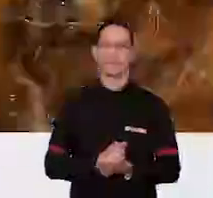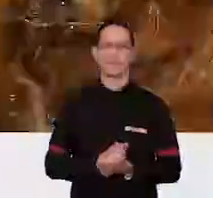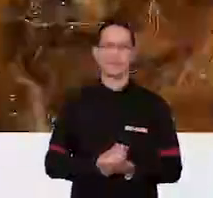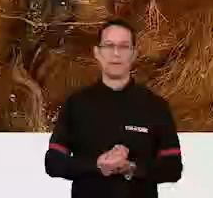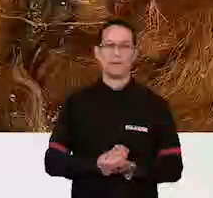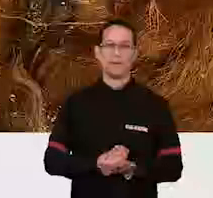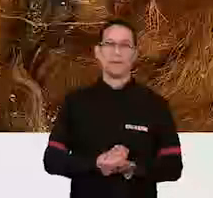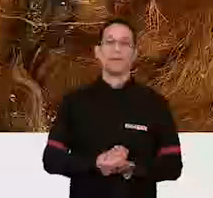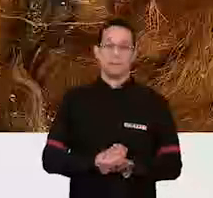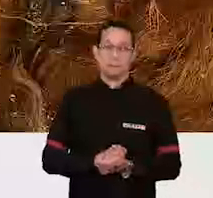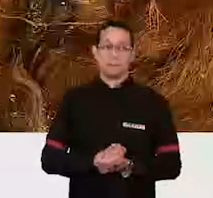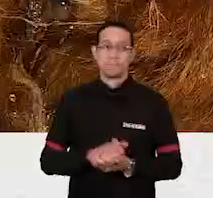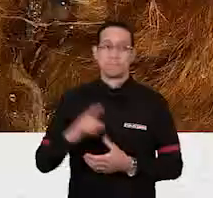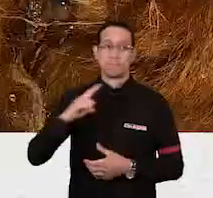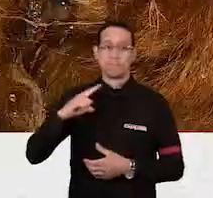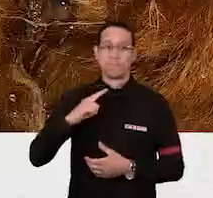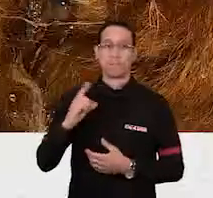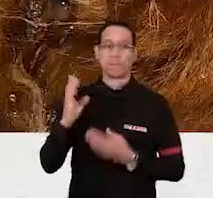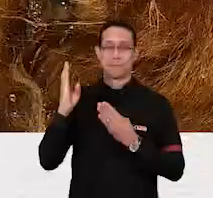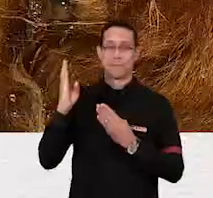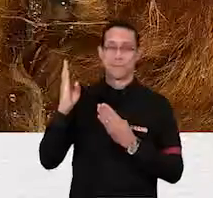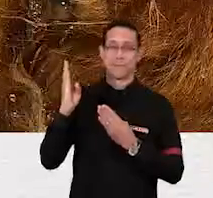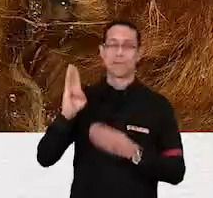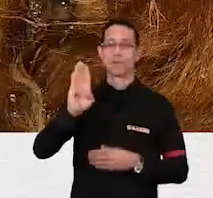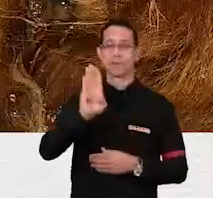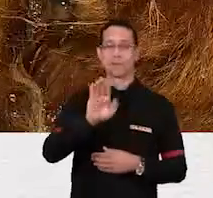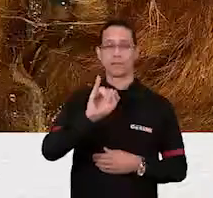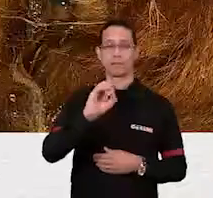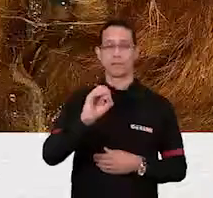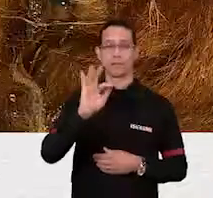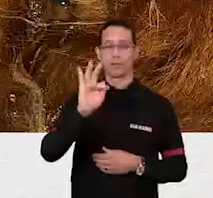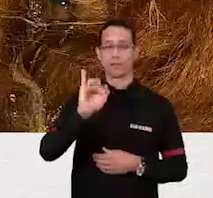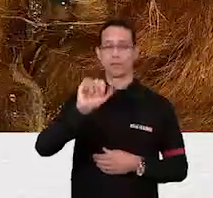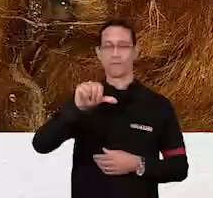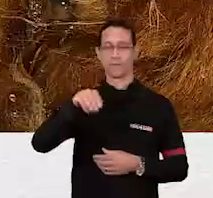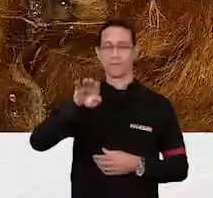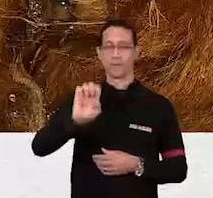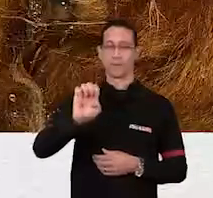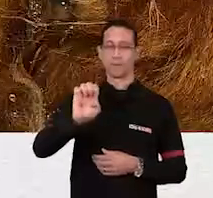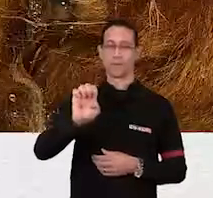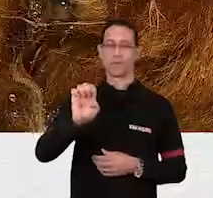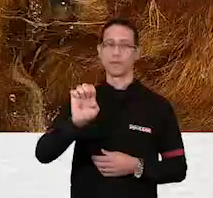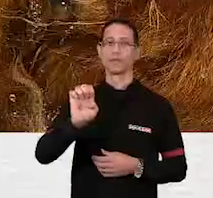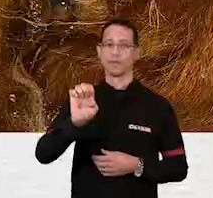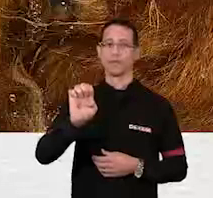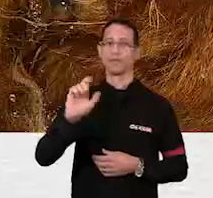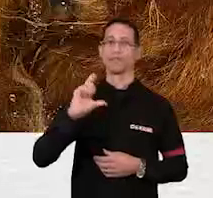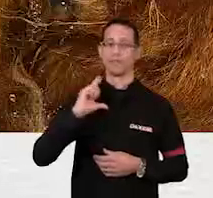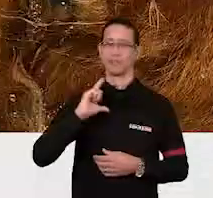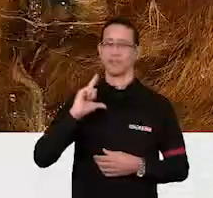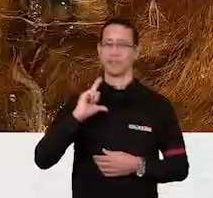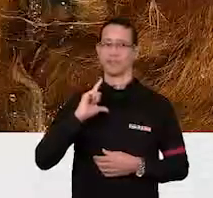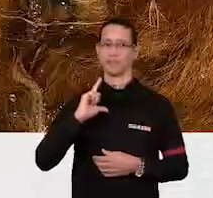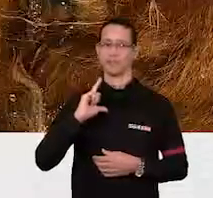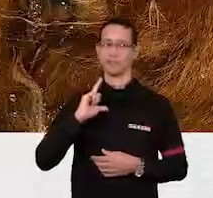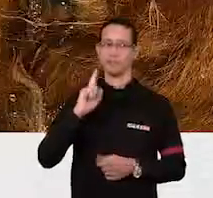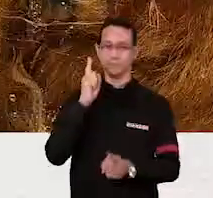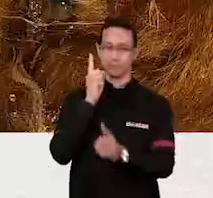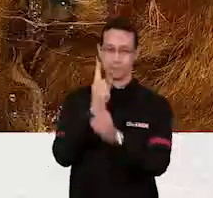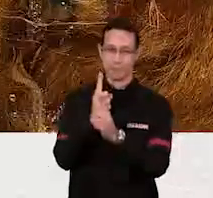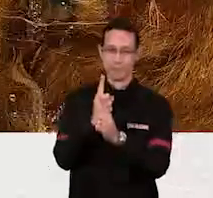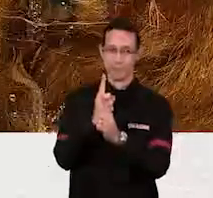E muitas vezes você tem o biofilme, né? Daria para a gente falar muito tempo de biofilme, mas toda vez que a gente vê